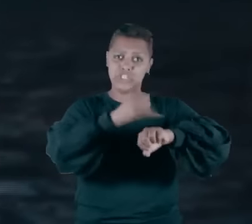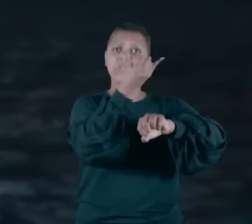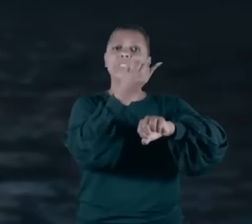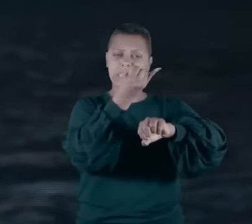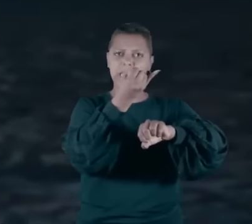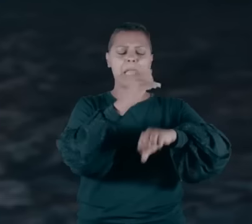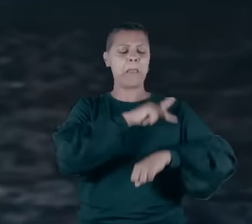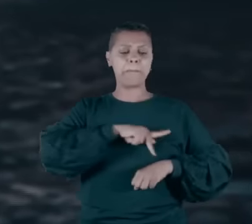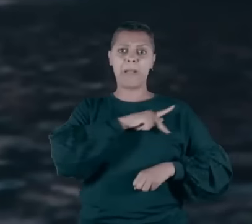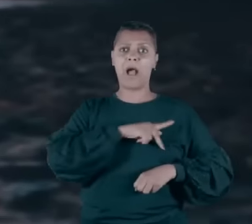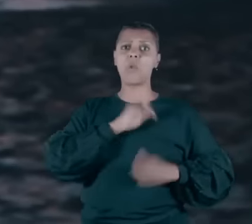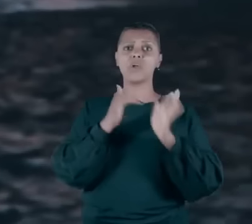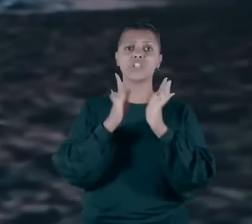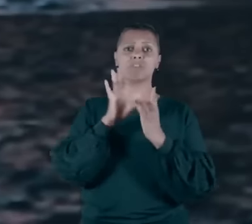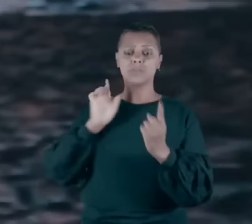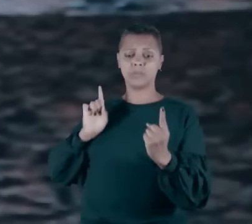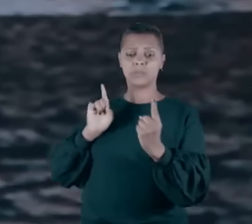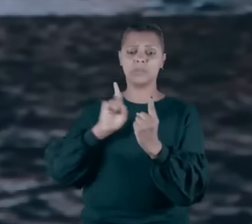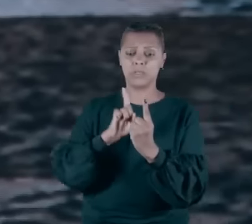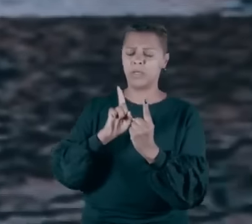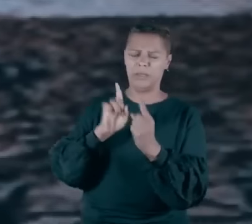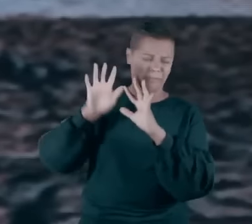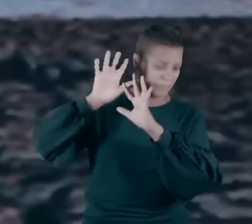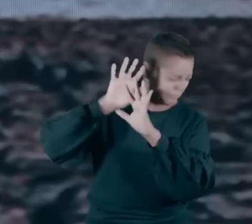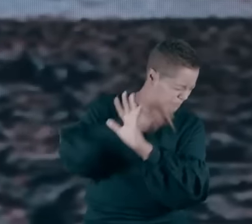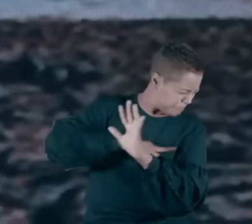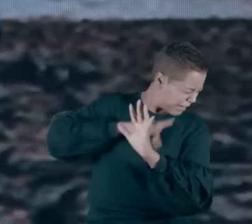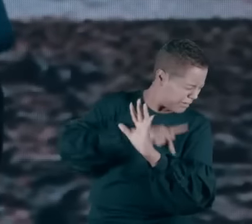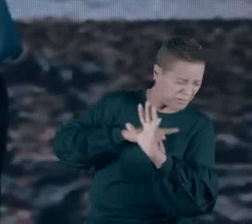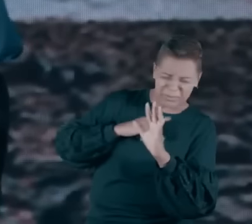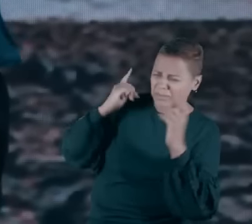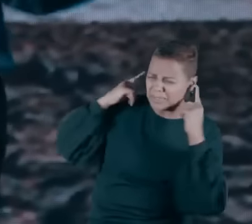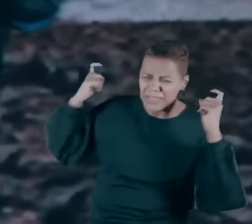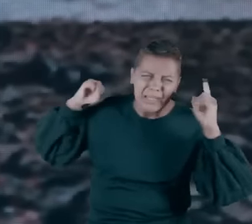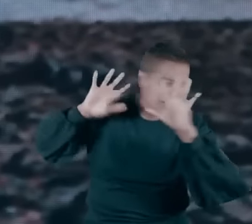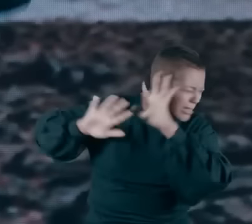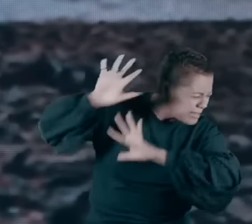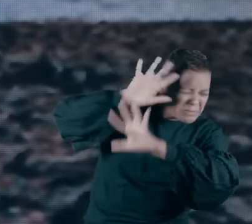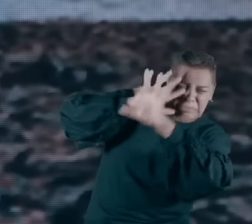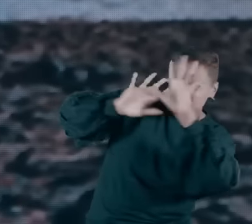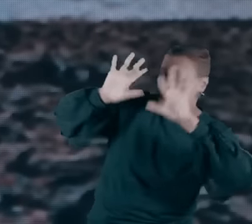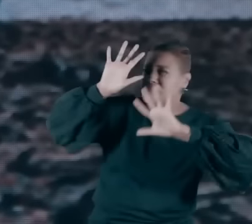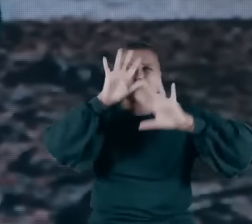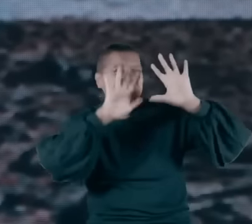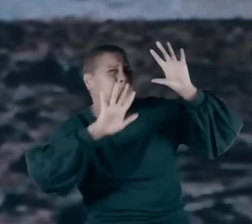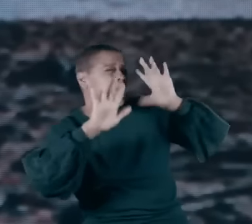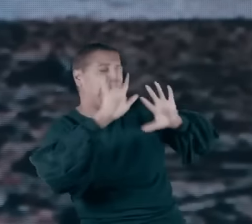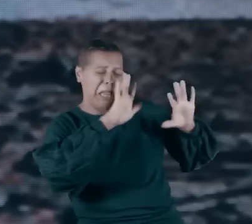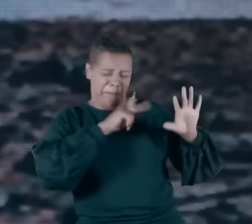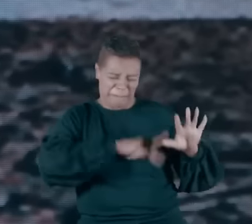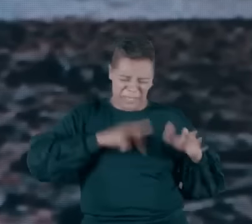encontro com Jesus Jesus aparece para ele ele ouve uma voz do céu vê um brilho ele cai